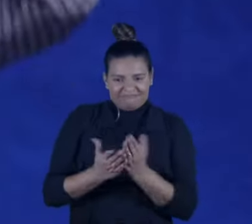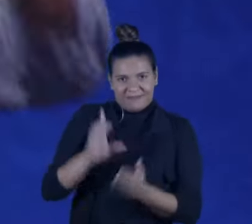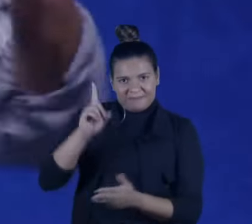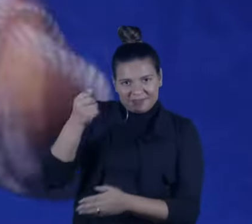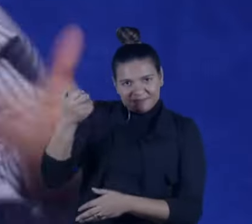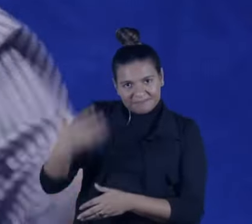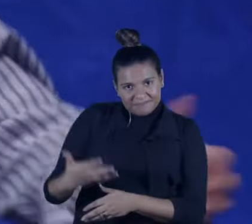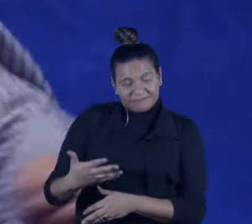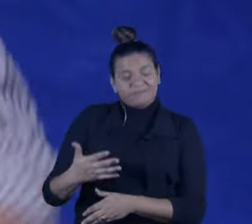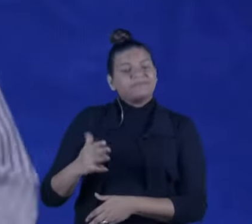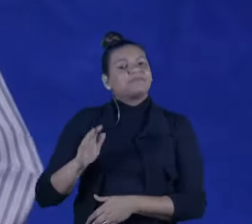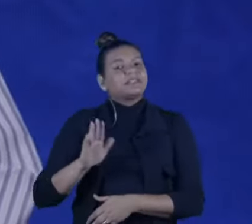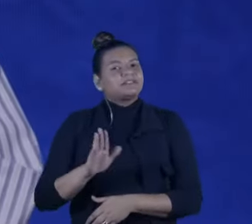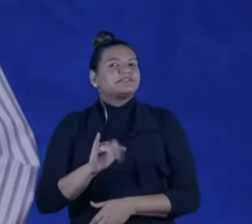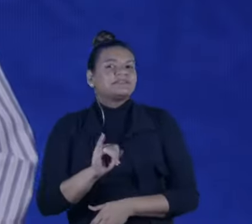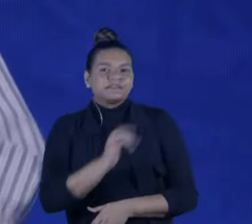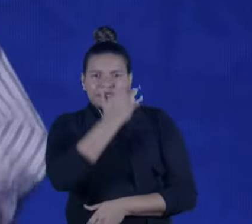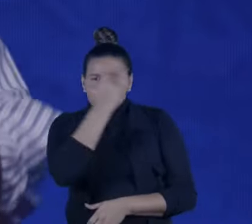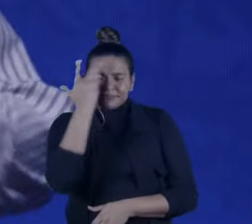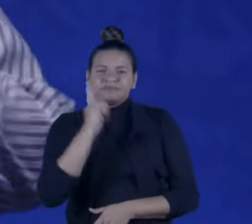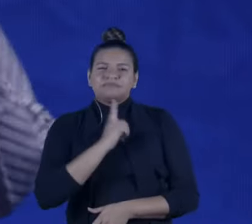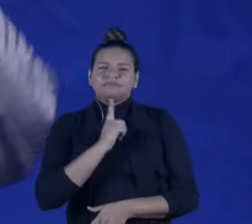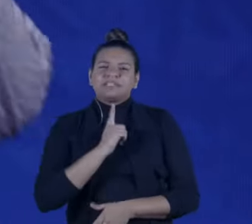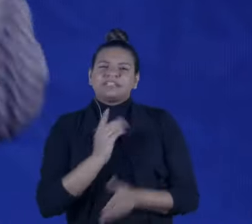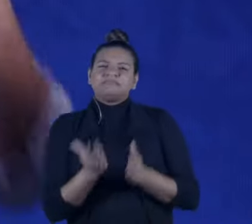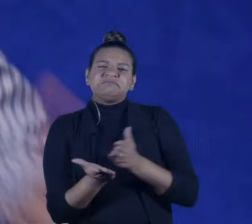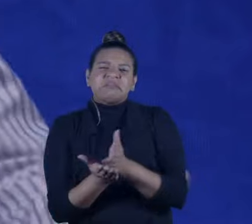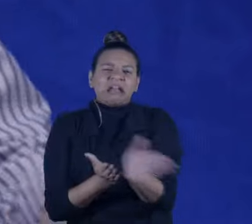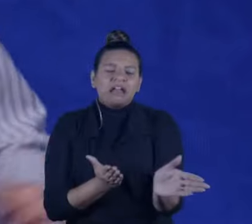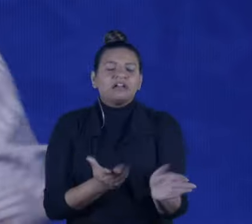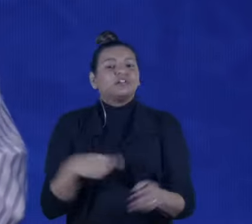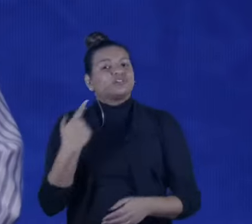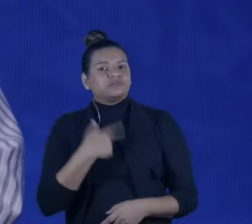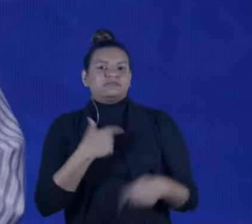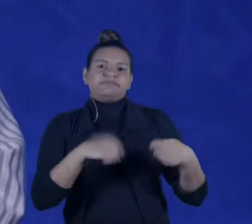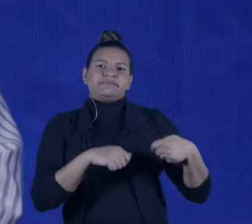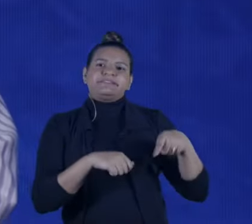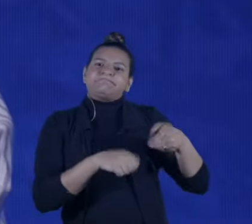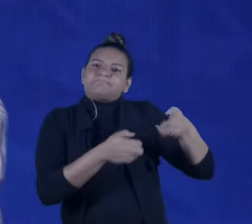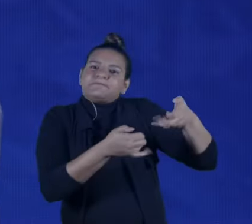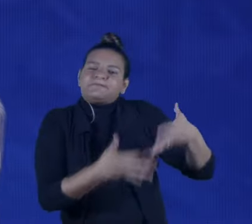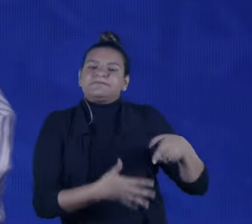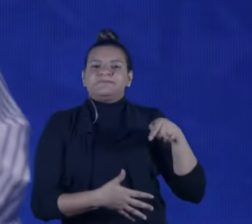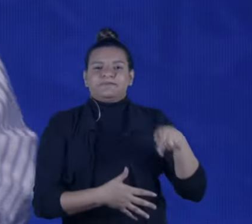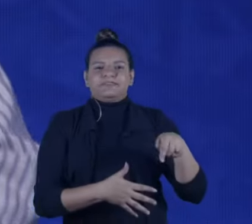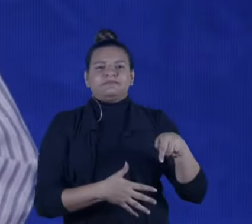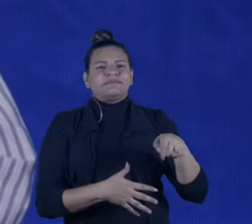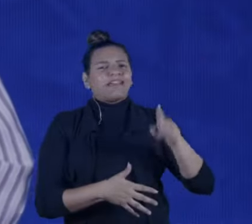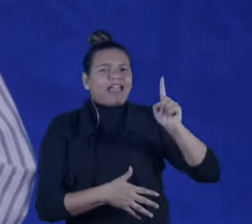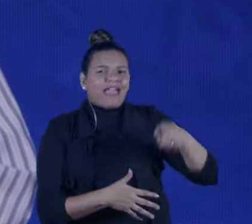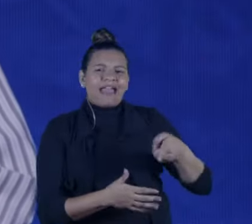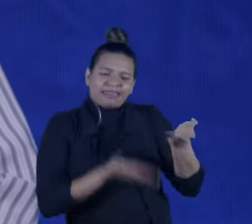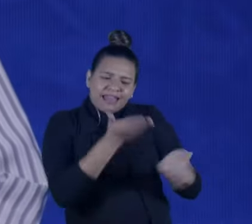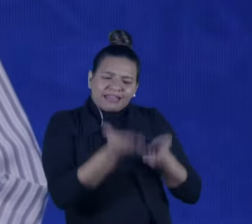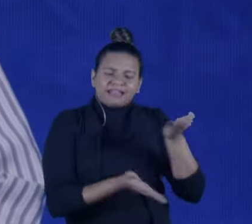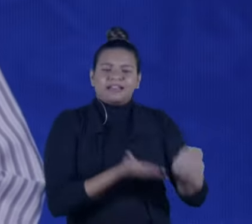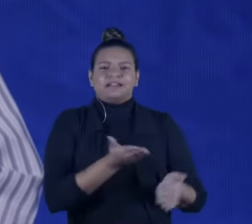façamos admoestações, e tanto mais quanto vedes que o dia se